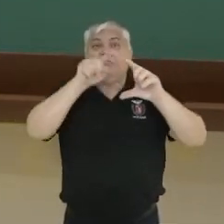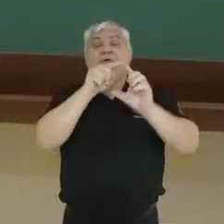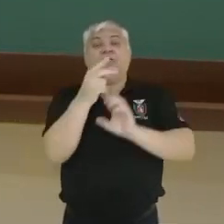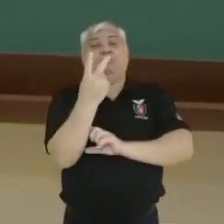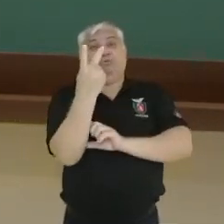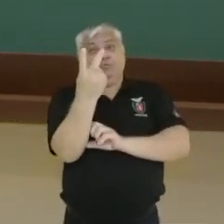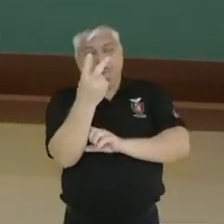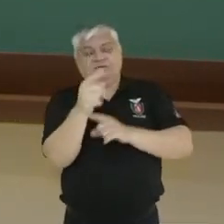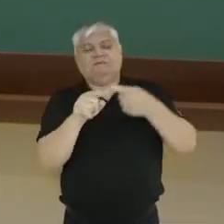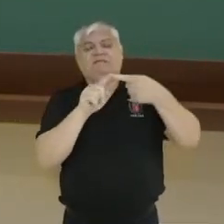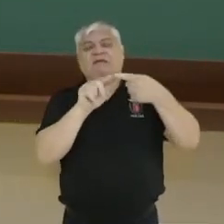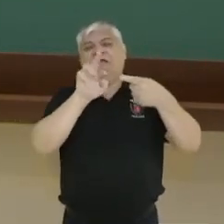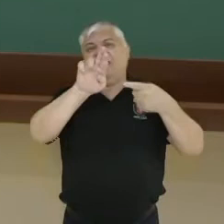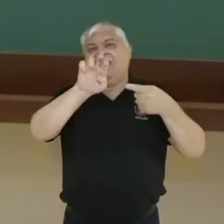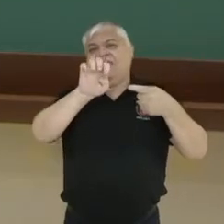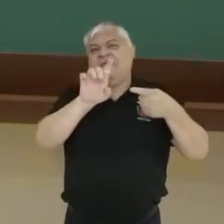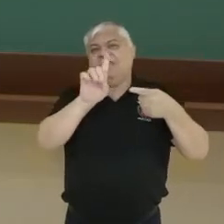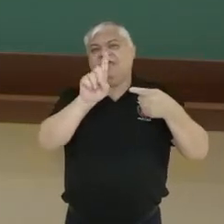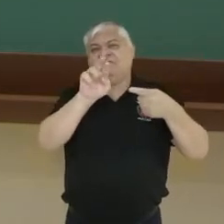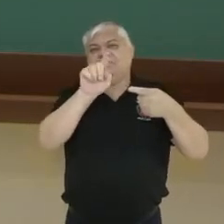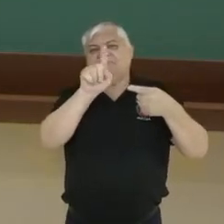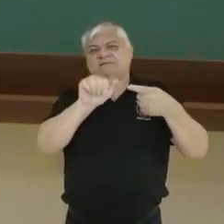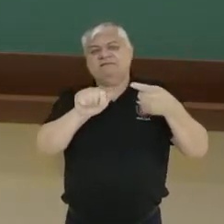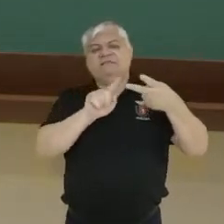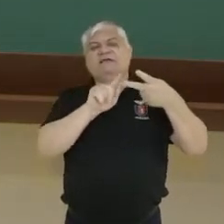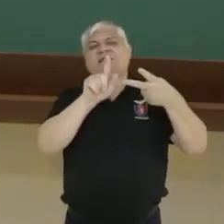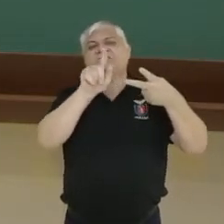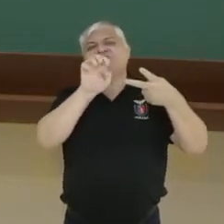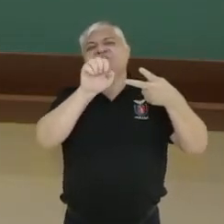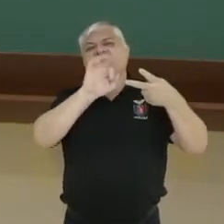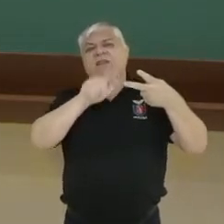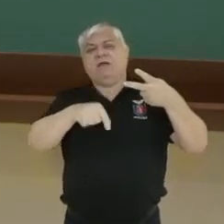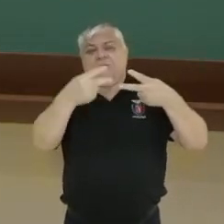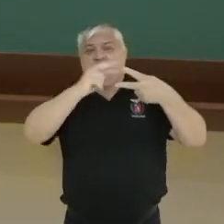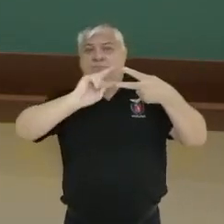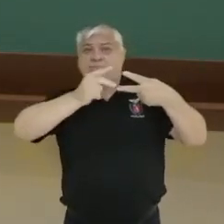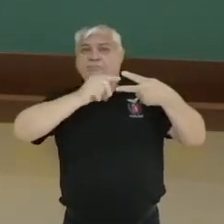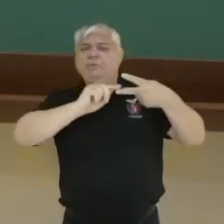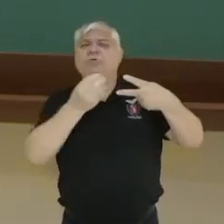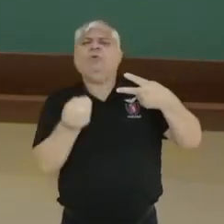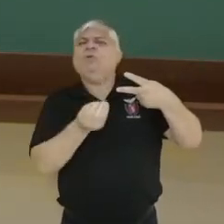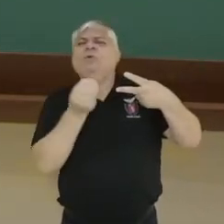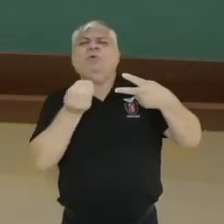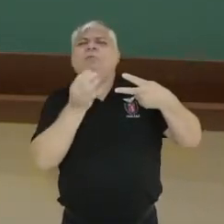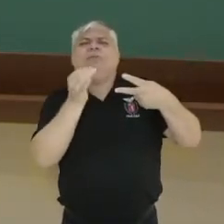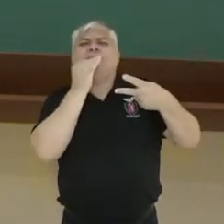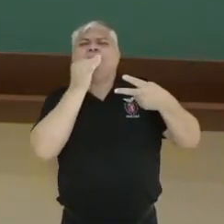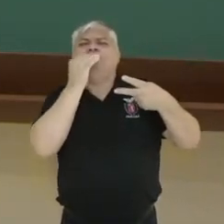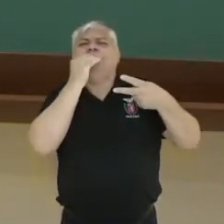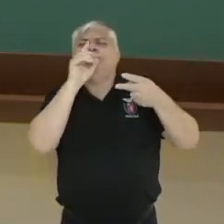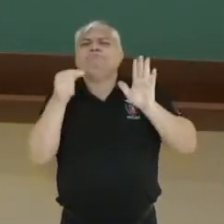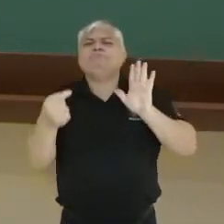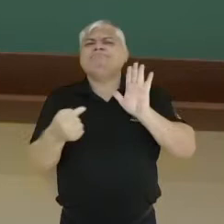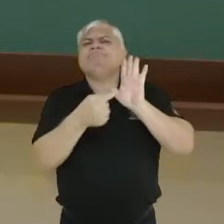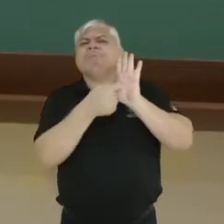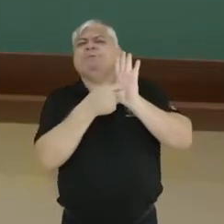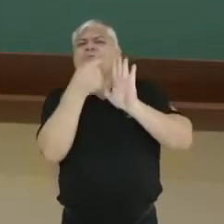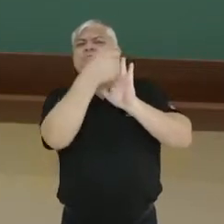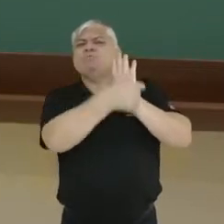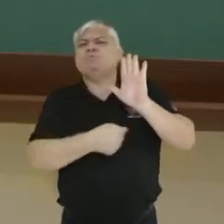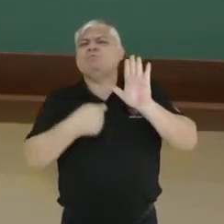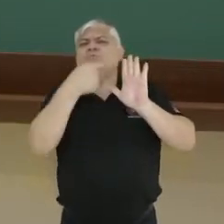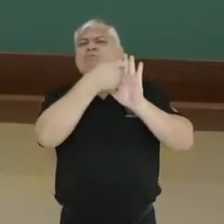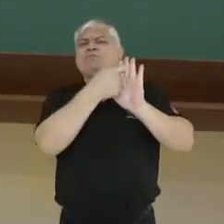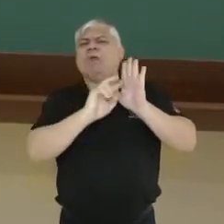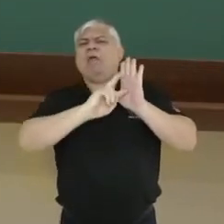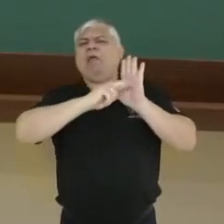exatamente a reduzida e a equação geral. Mas a partir dessas duas, como é que a gente determina o centro da circunferência e o